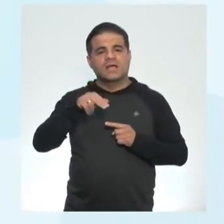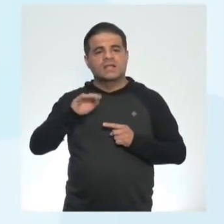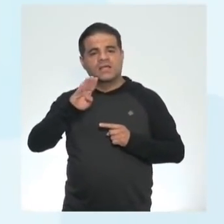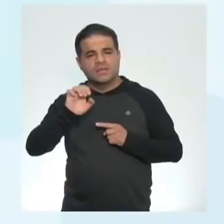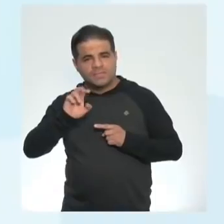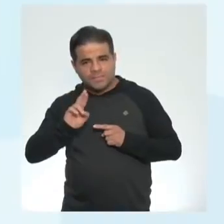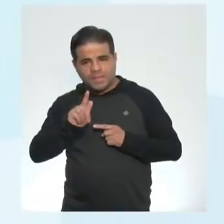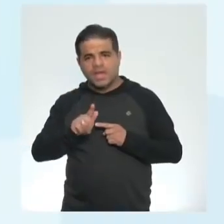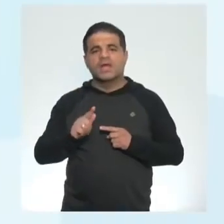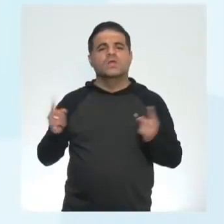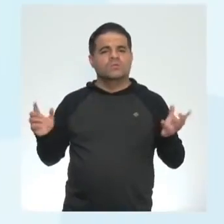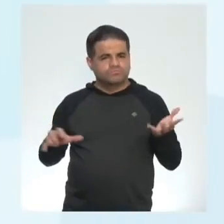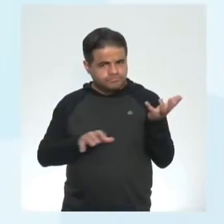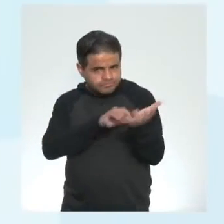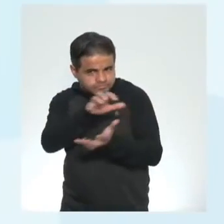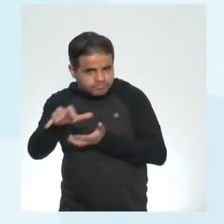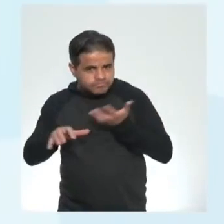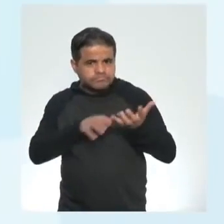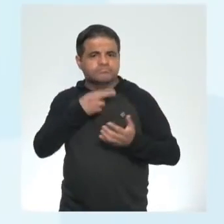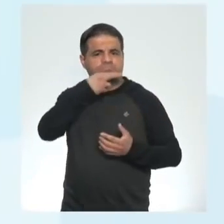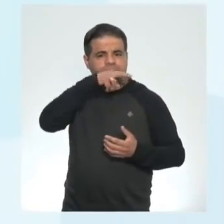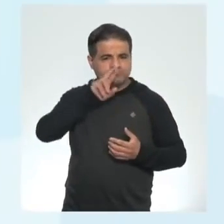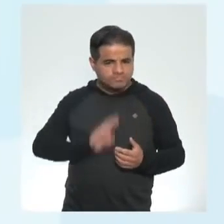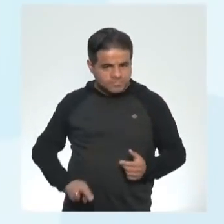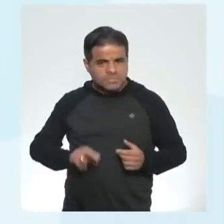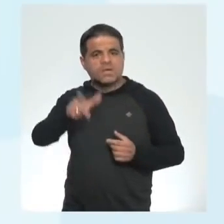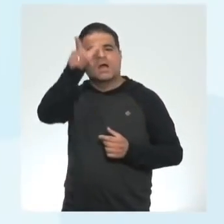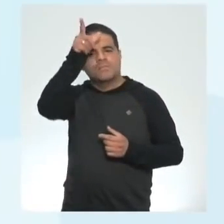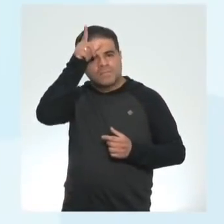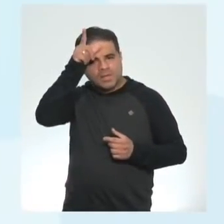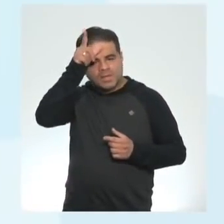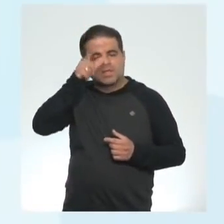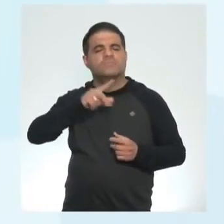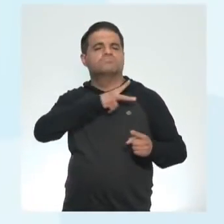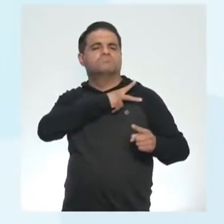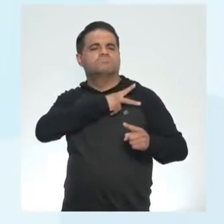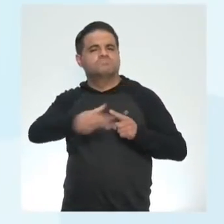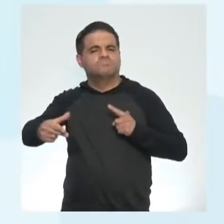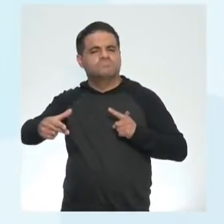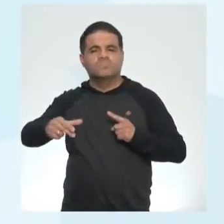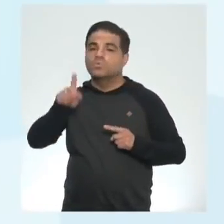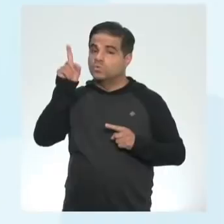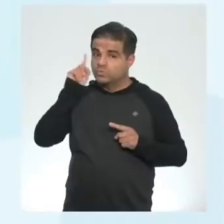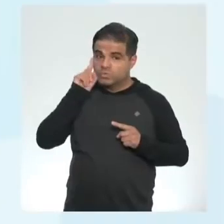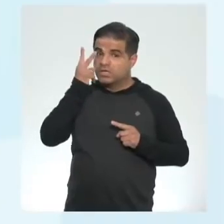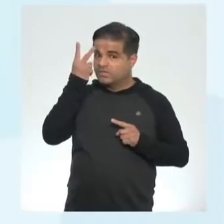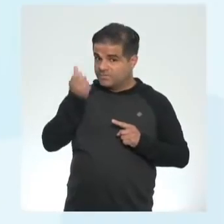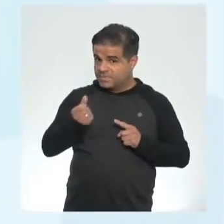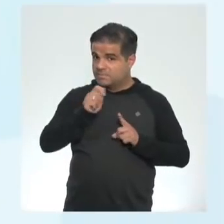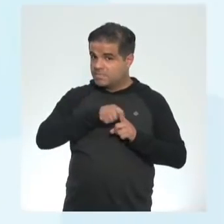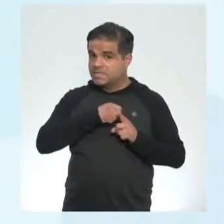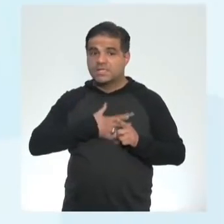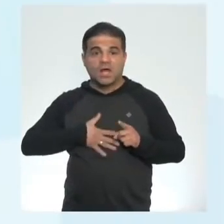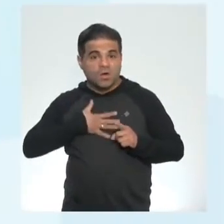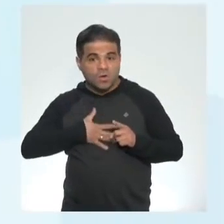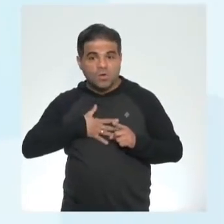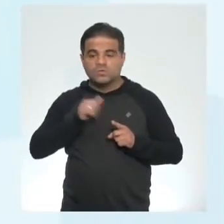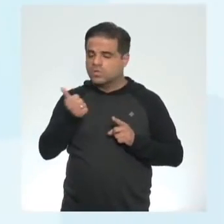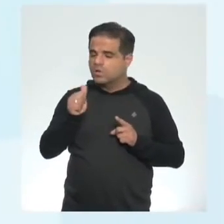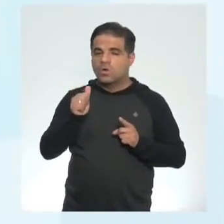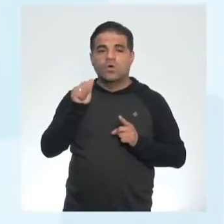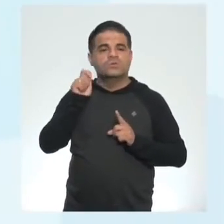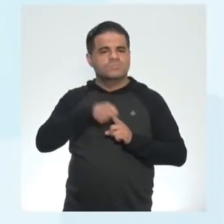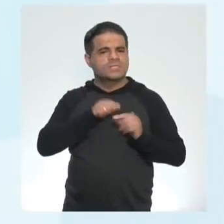entre alemães e russos, com vitória dos alemães. No dia 26 de agosto a 11 de setembro